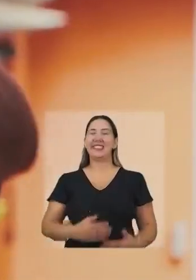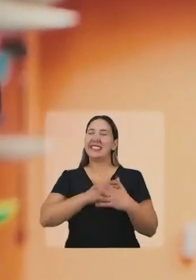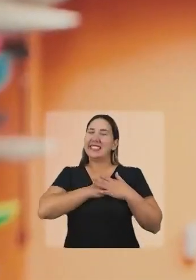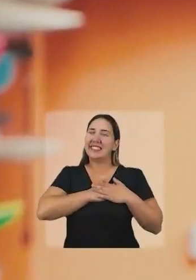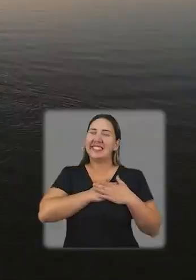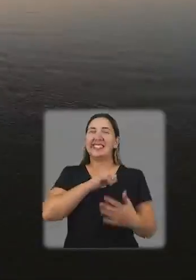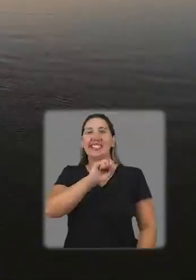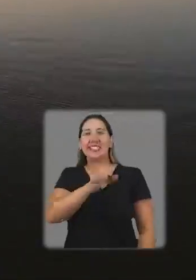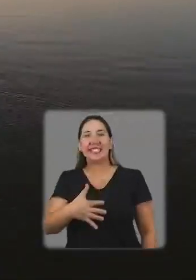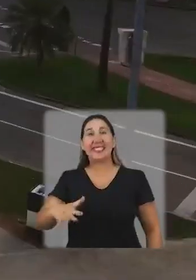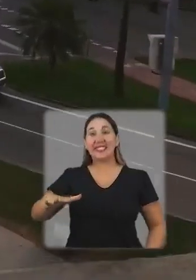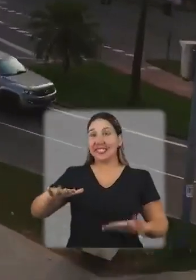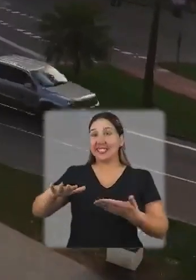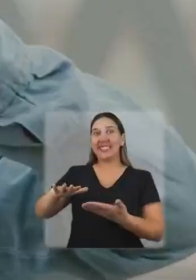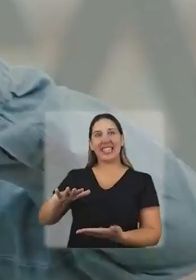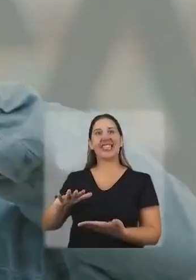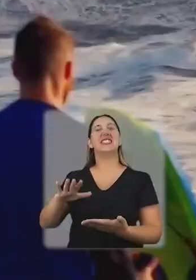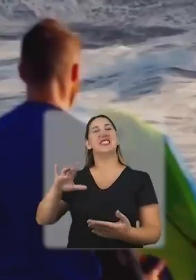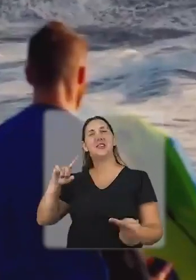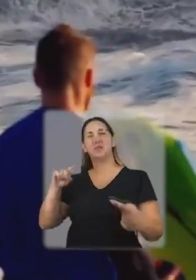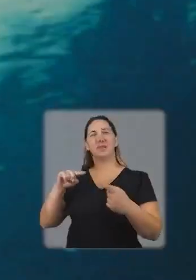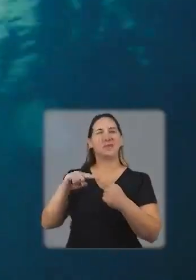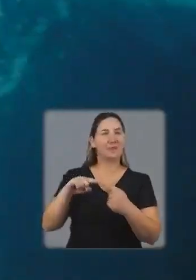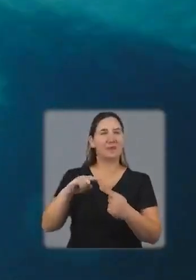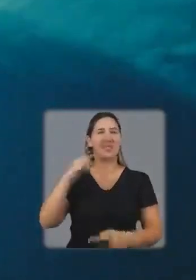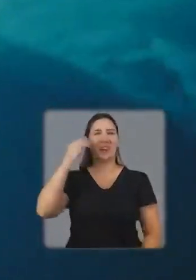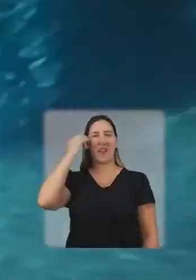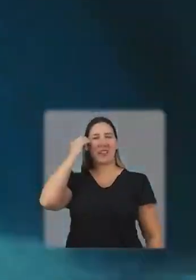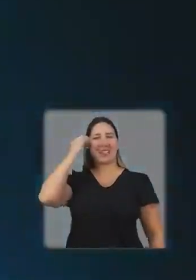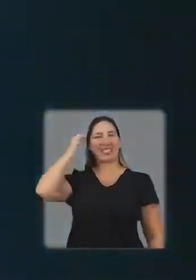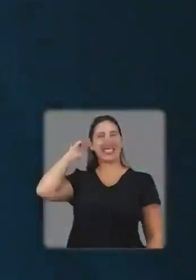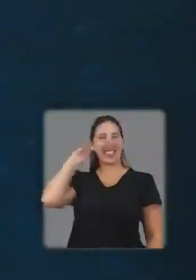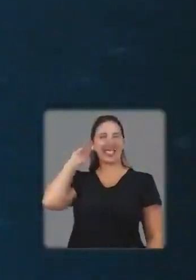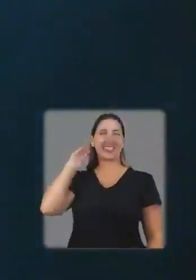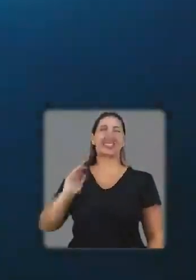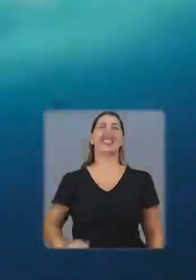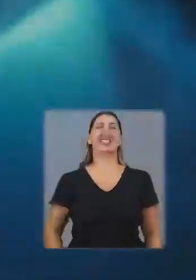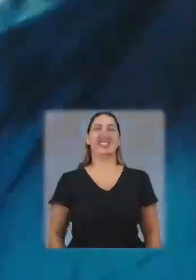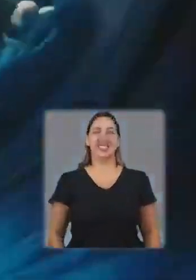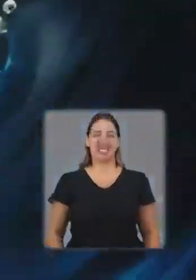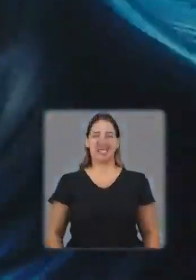A nossa querida cidade já escolheu Rosana Vale.